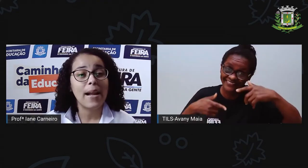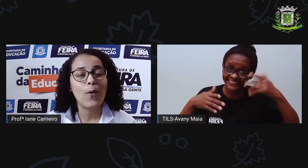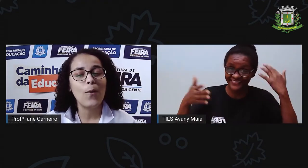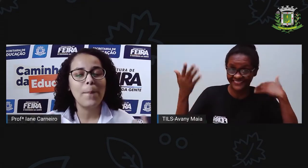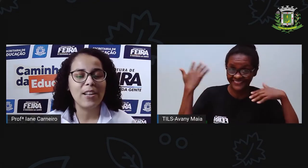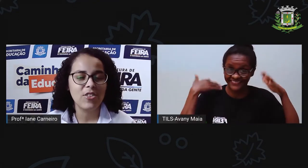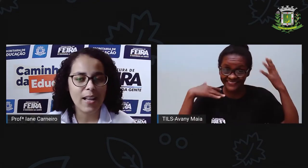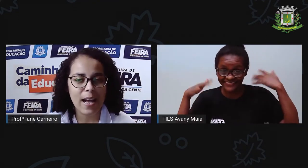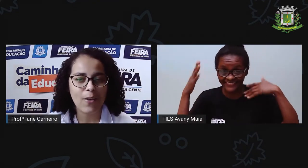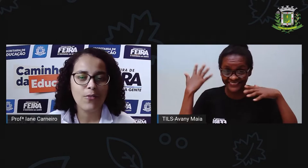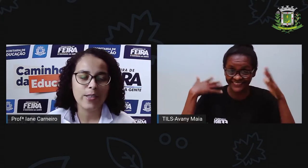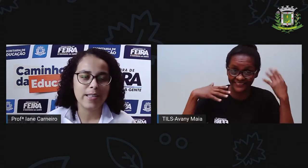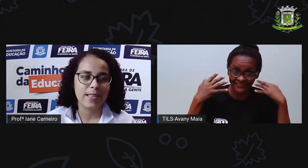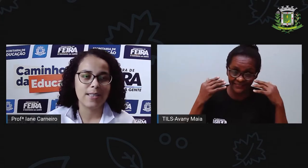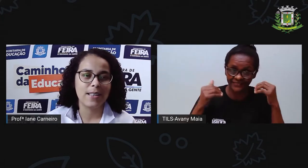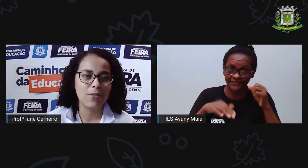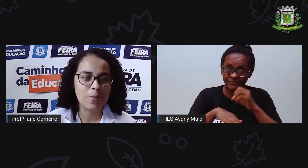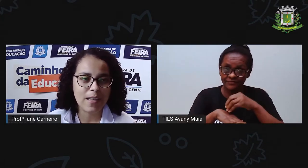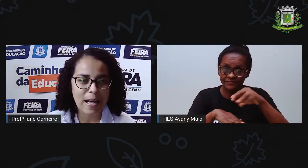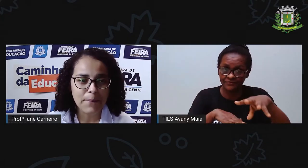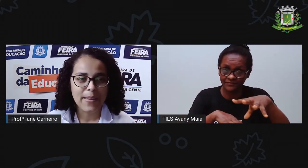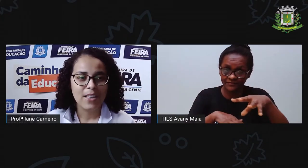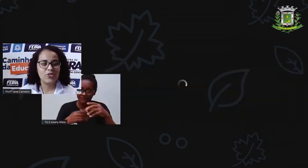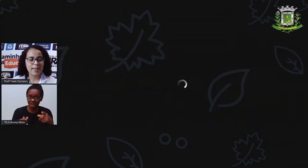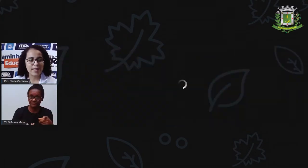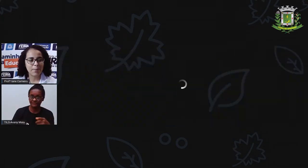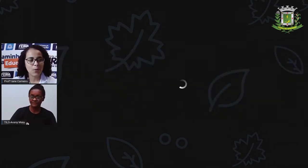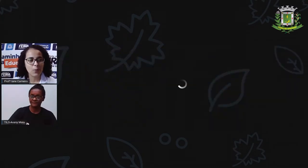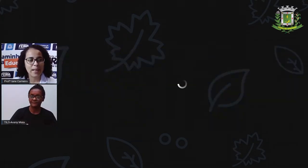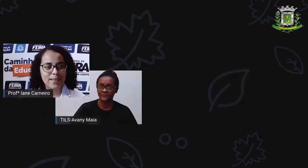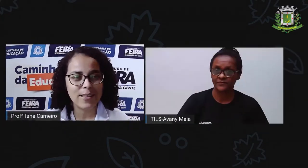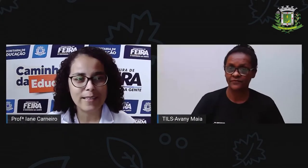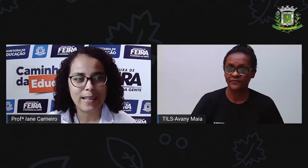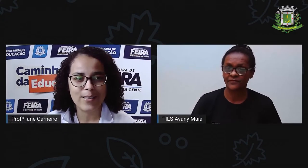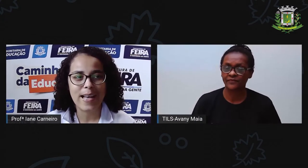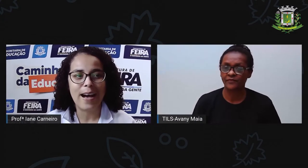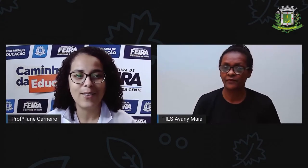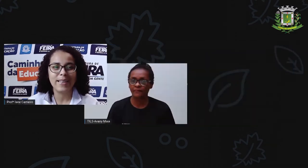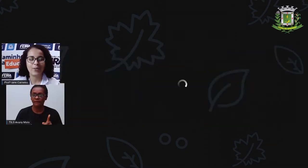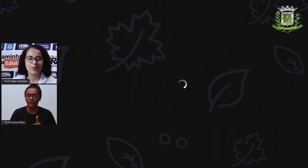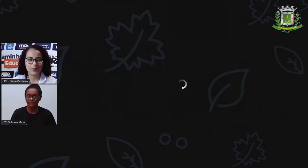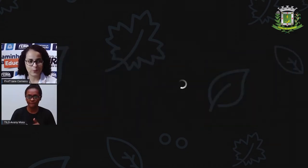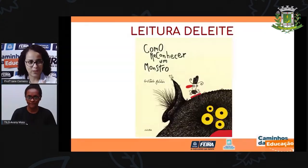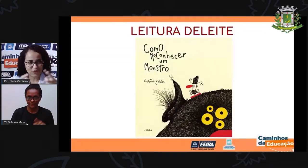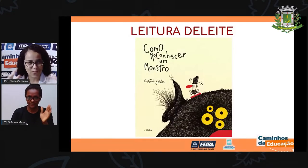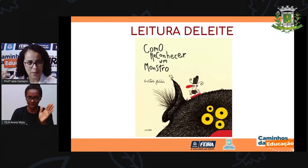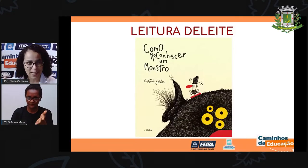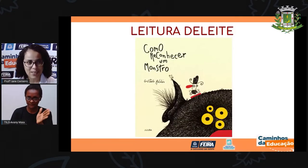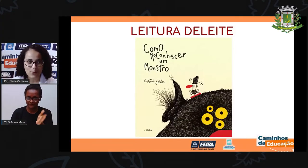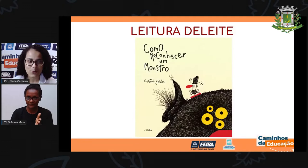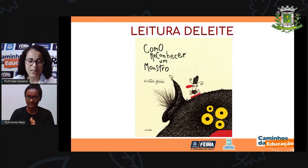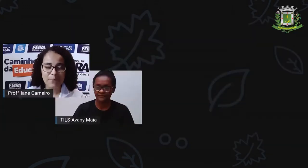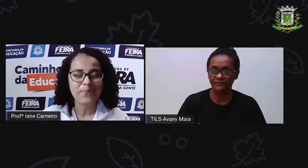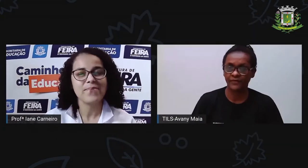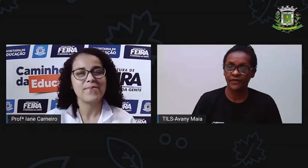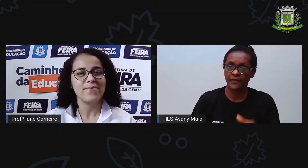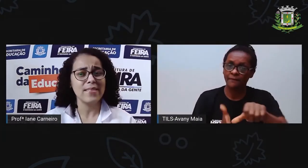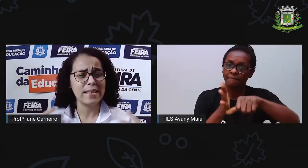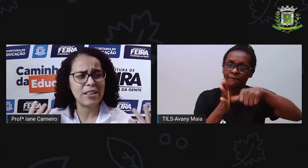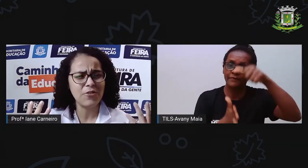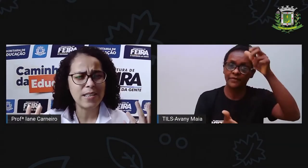para compartilhar com vocês. Então, vamos lá? Já sabem o combinado da nossa aula, né? Quando a gente vai para a leitura,